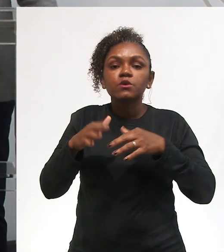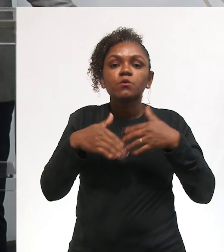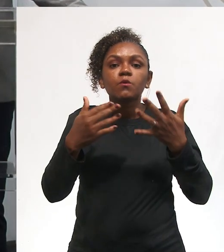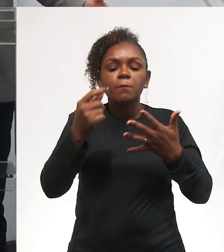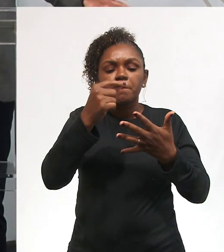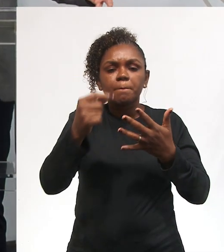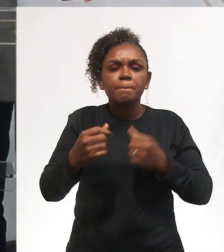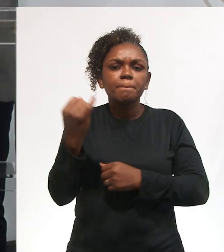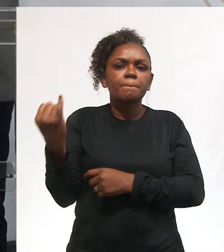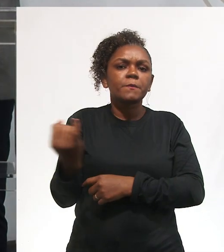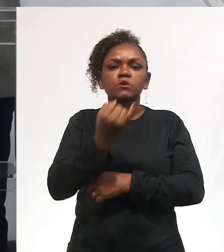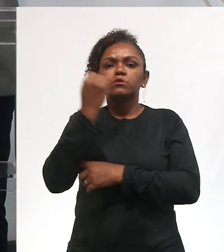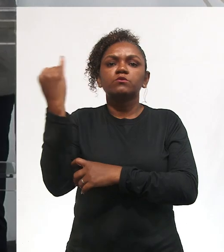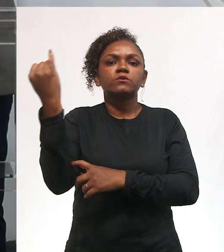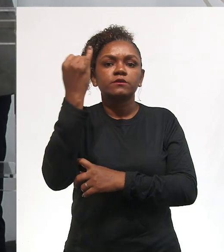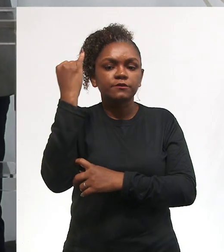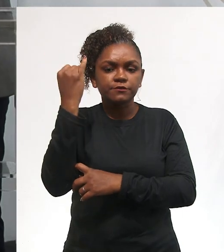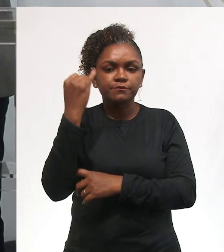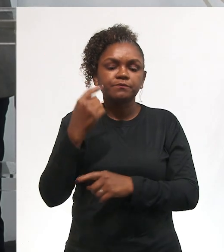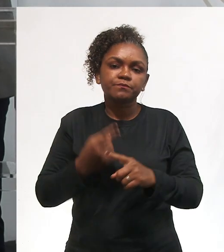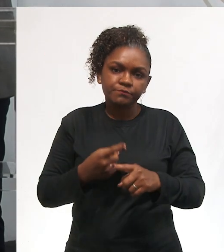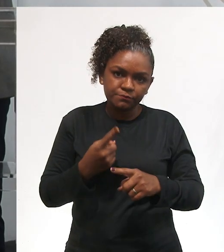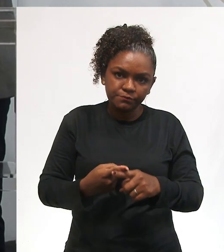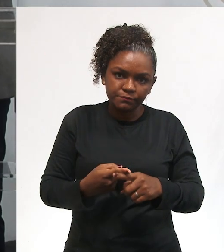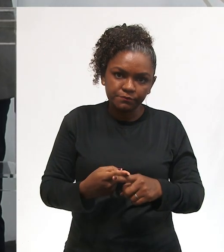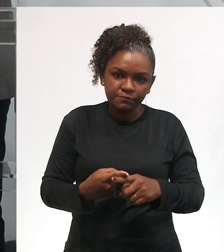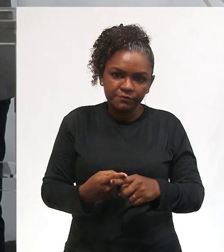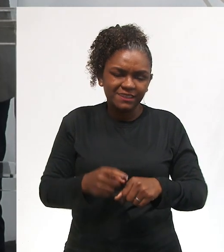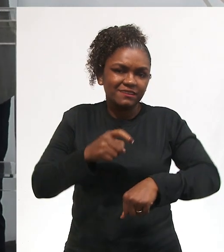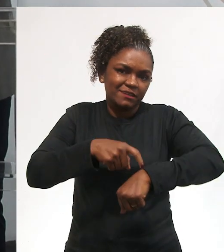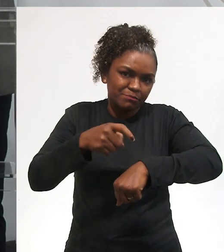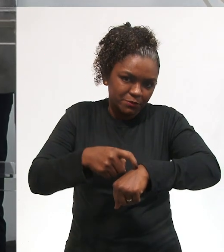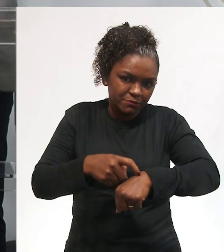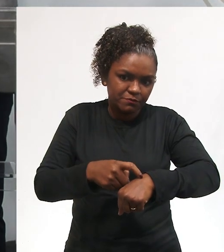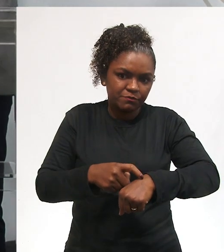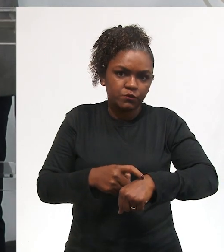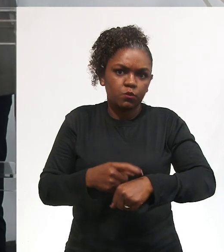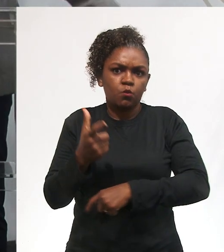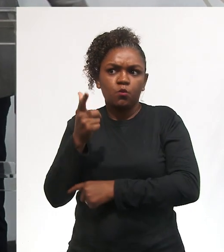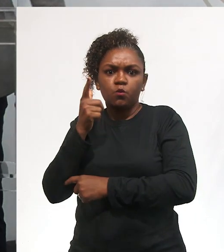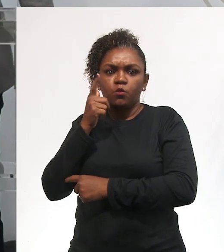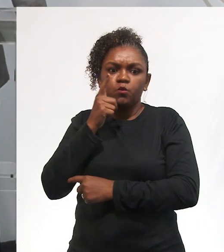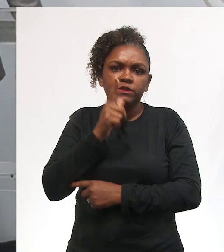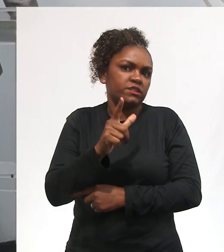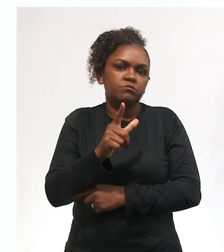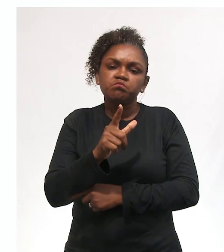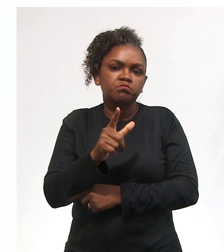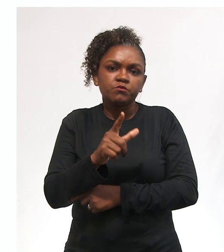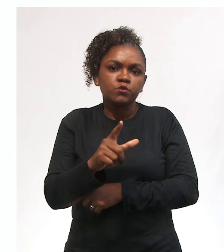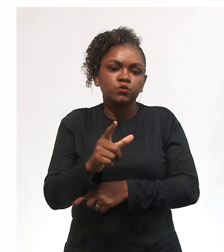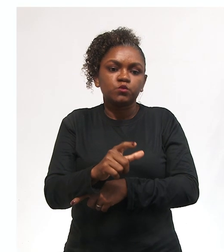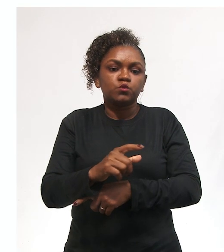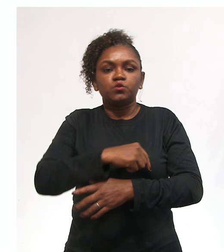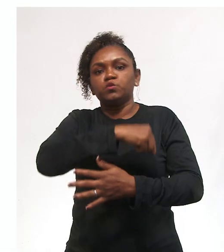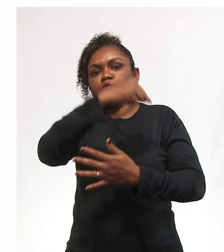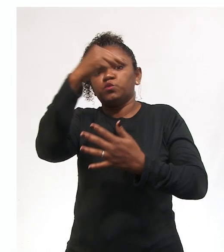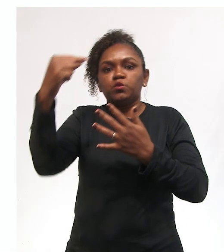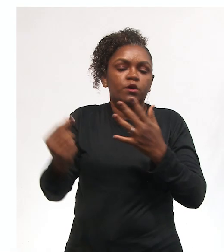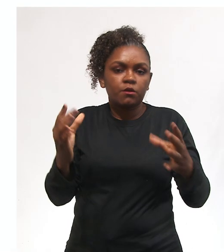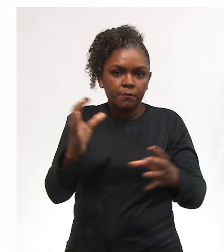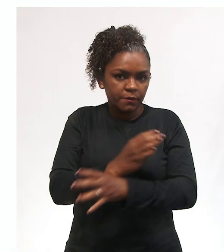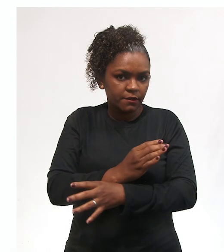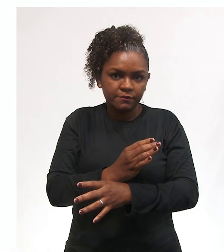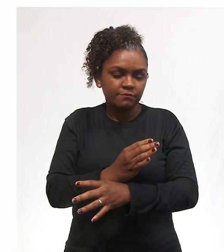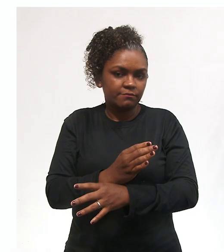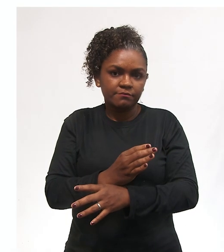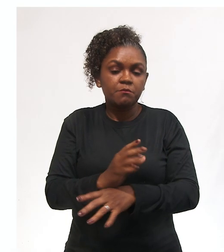e trouxe. Primeiro, pelo tempo, não consegui trazer todo o elemento do currículo formal, que está aí no PPC do